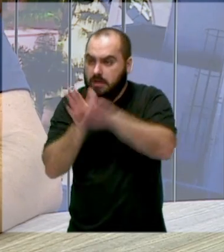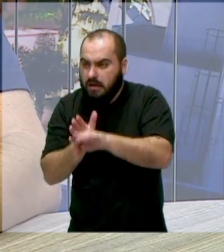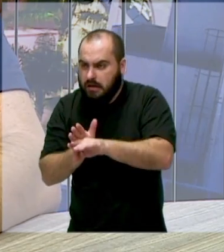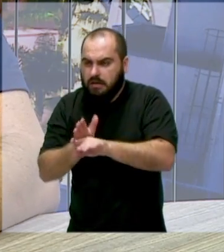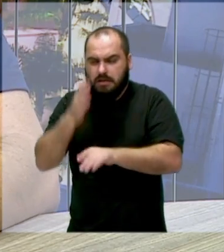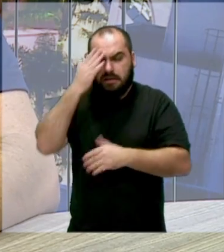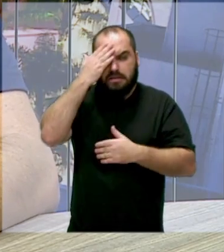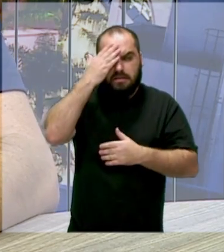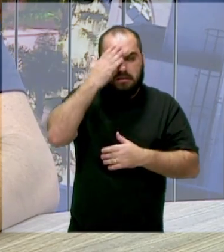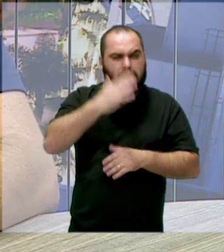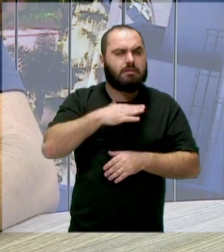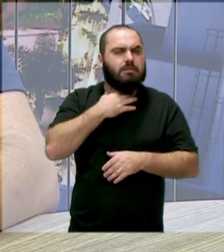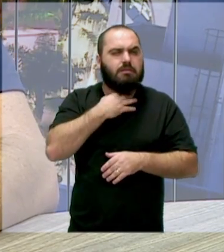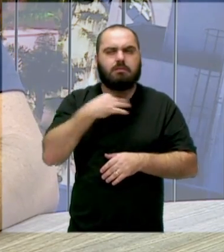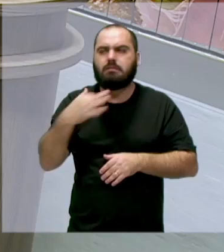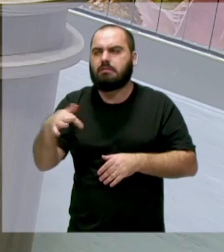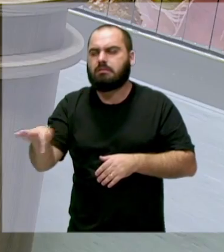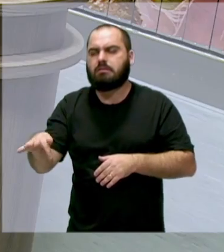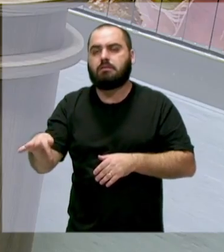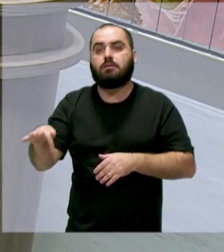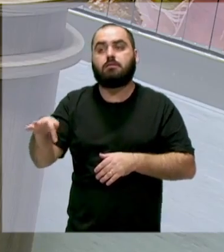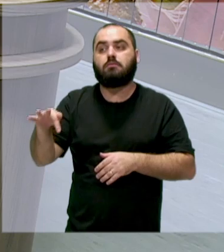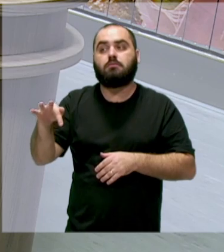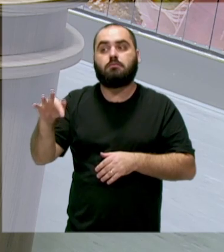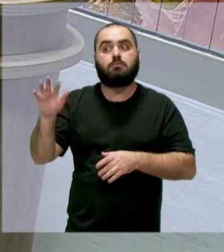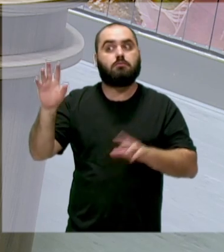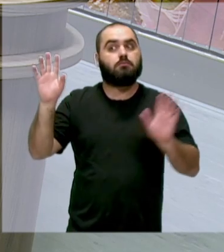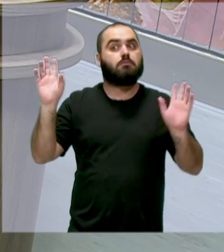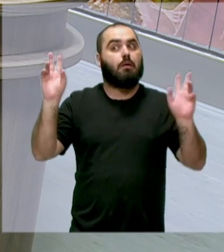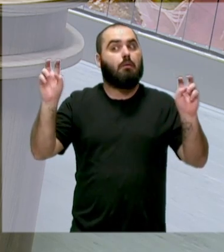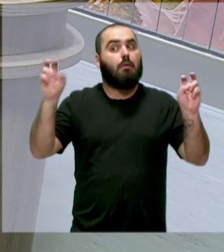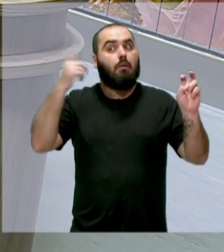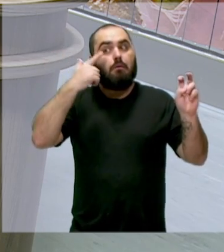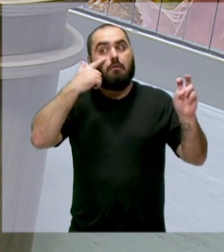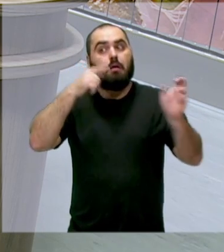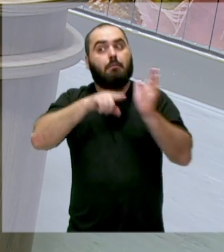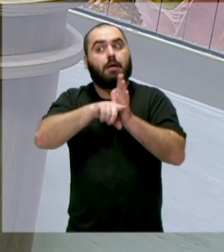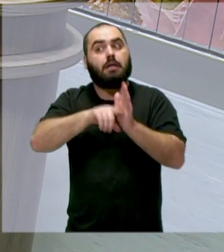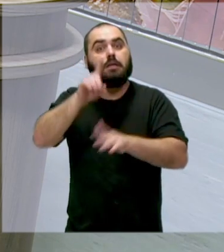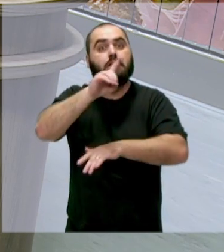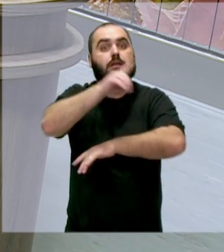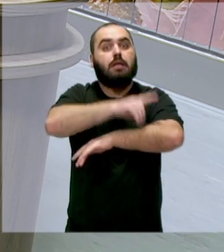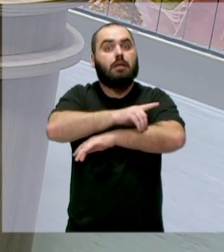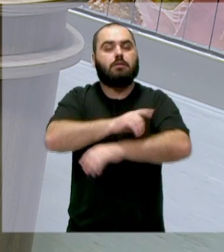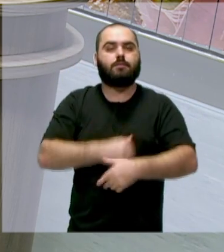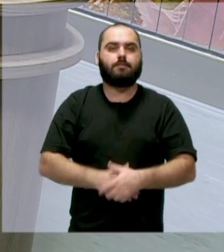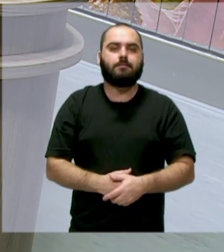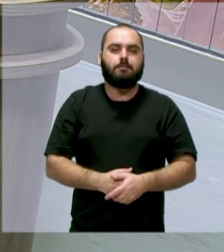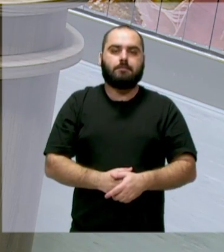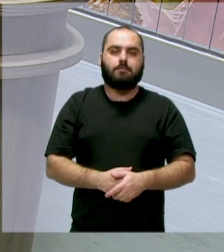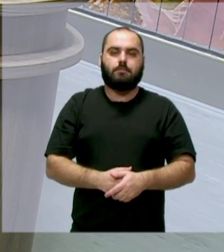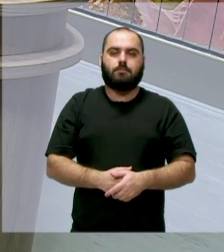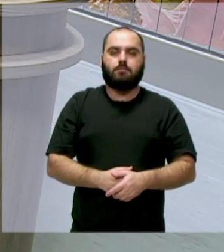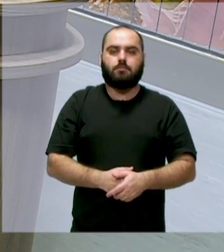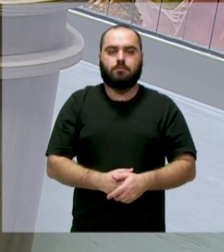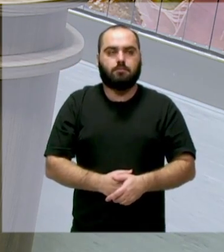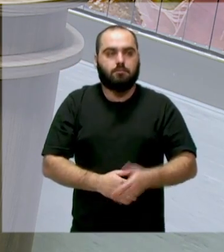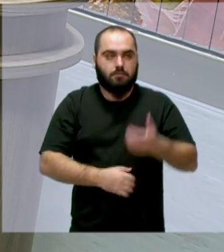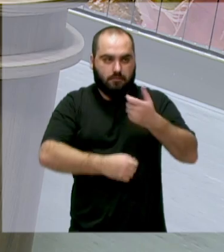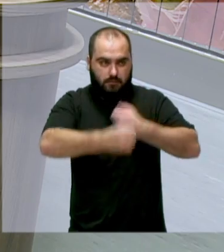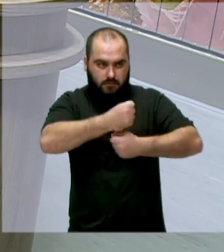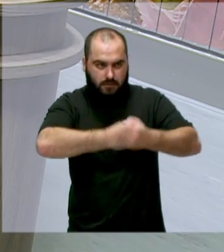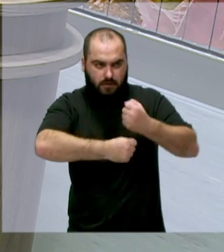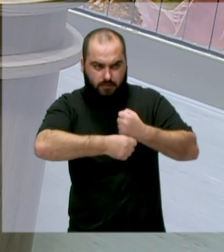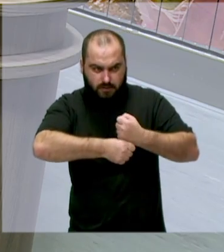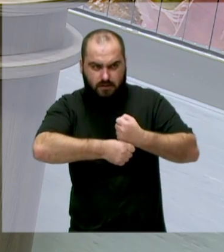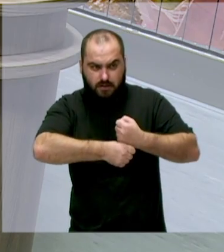dengue. Uhum. E, inclusive, até nesse levantamento me chamou a atenção de que, em relação ao ano passado